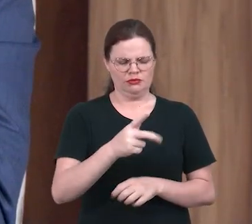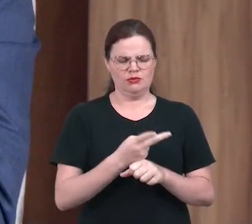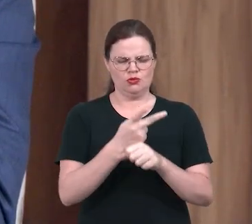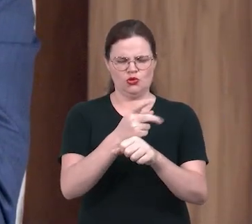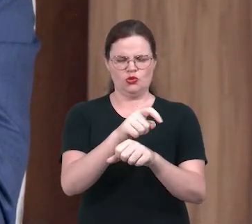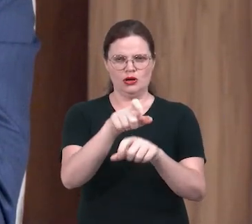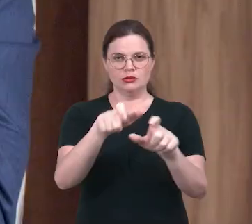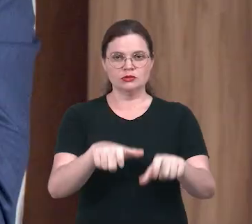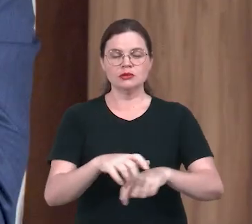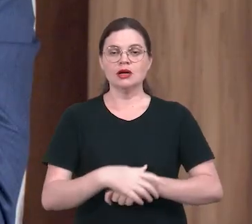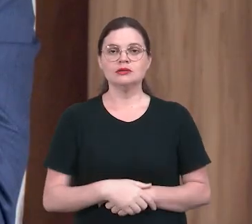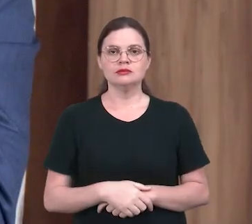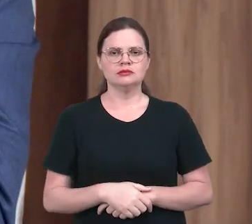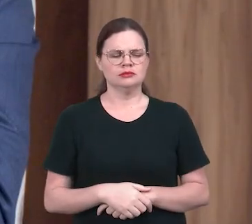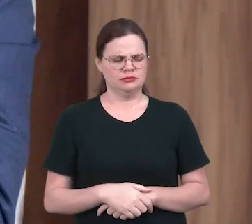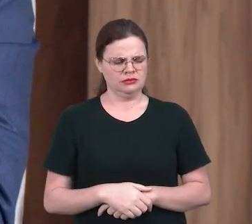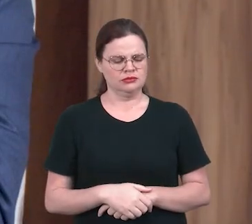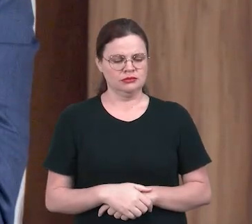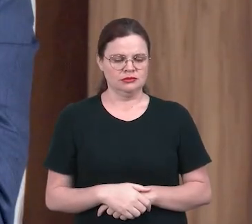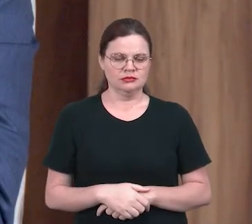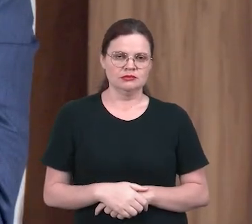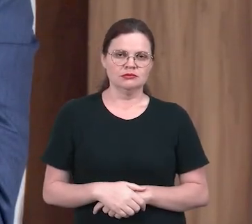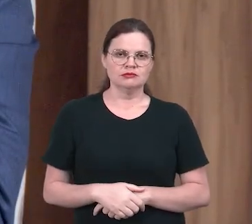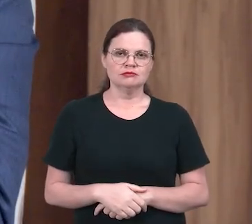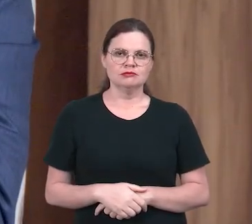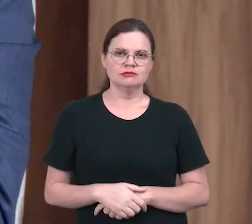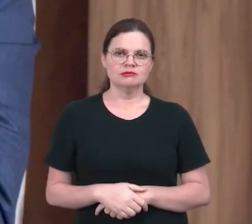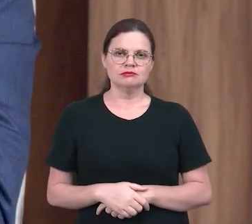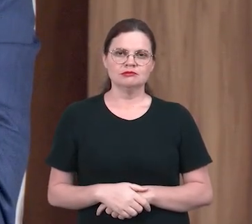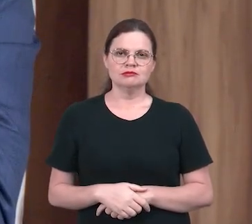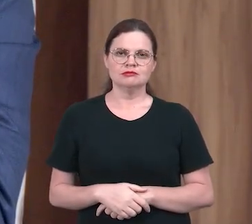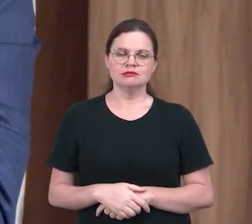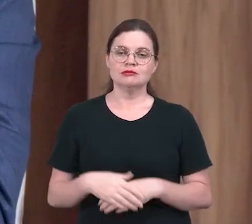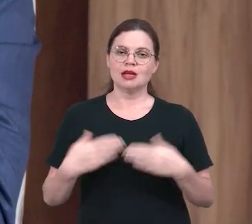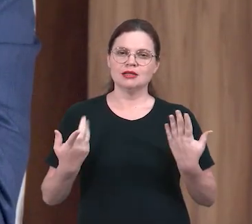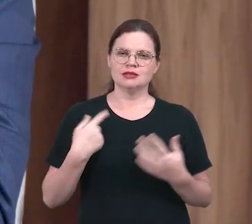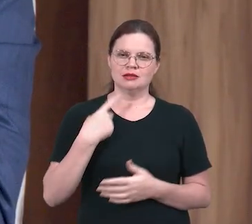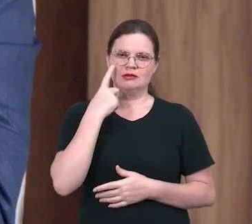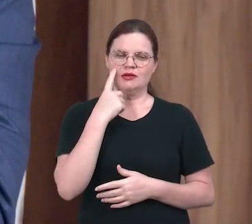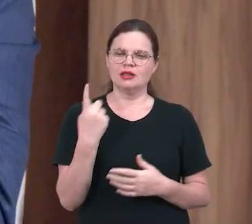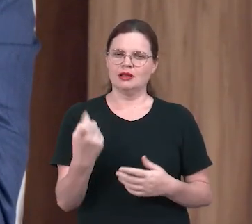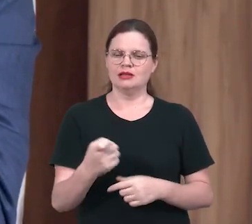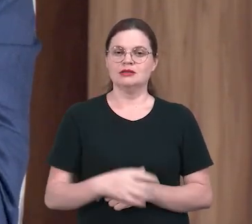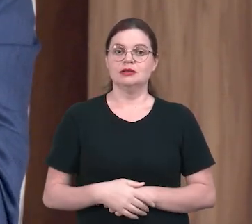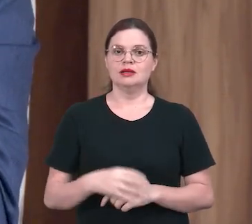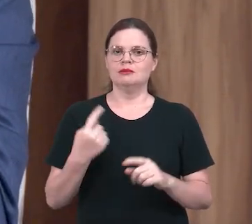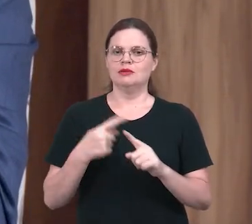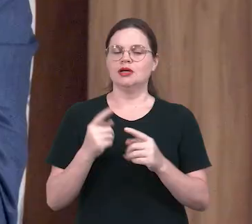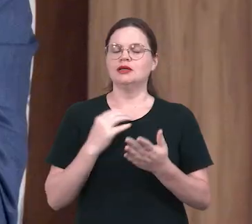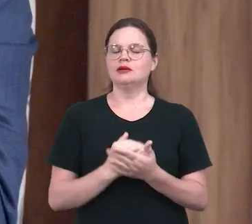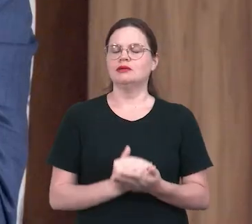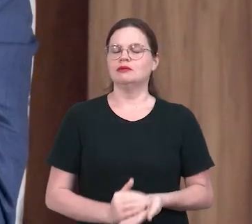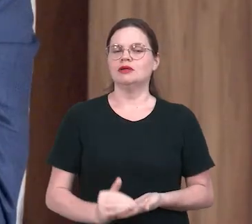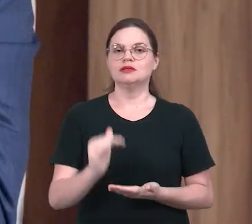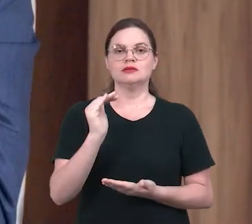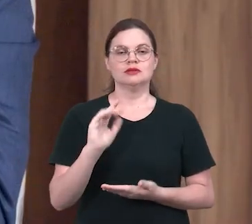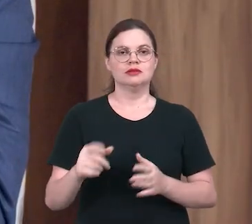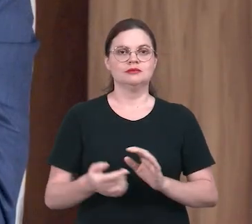vá buscar uma esposa para o meu filho. E aí vem um aspecto muito interessante, porque aqui começa